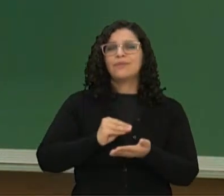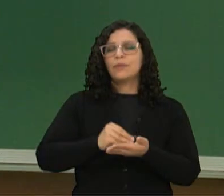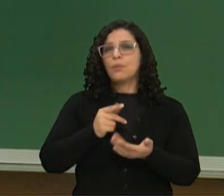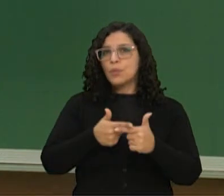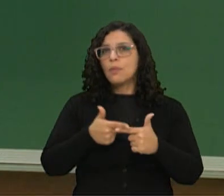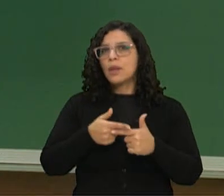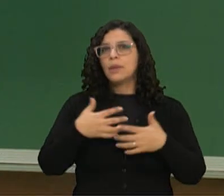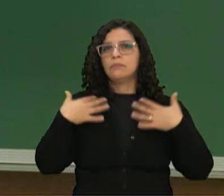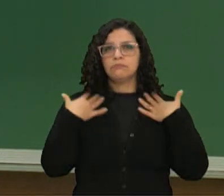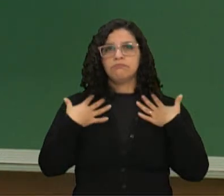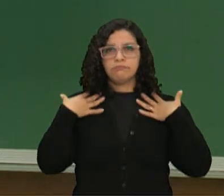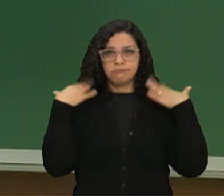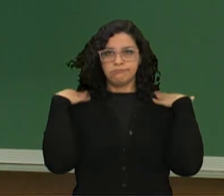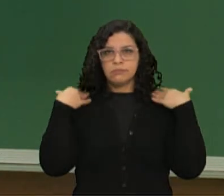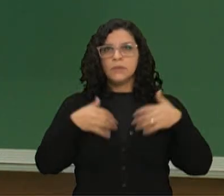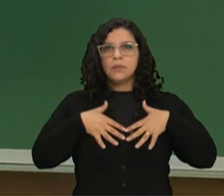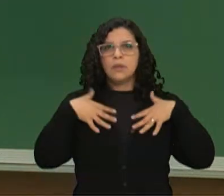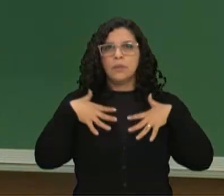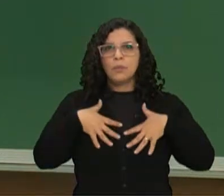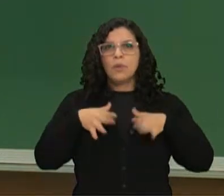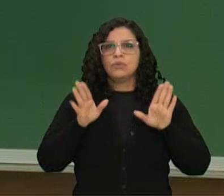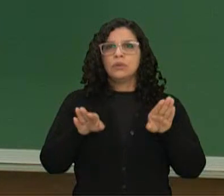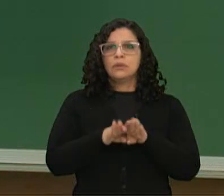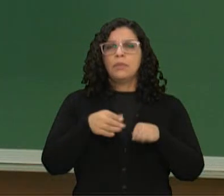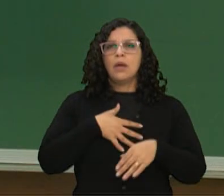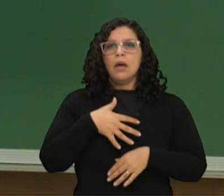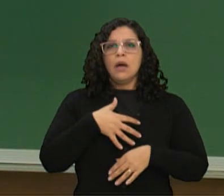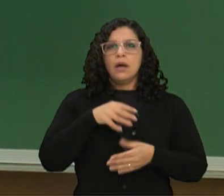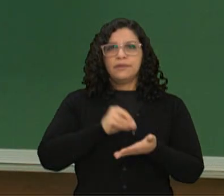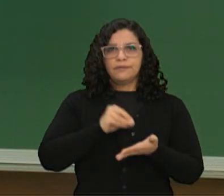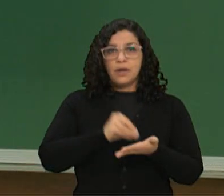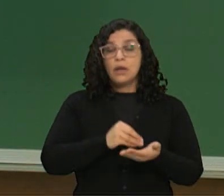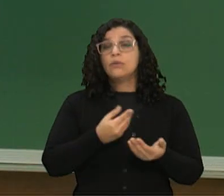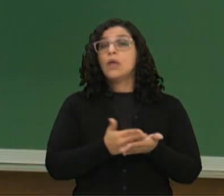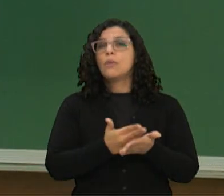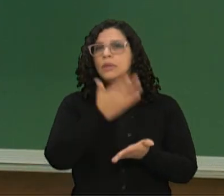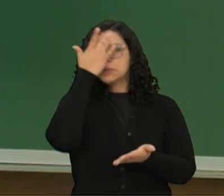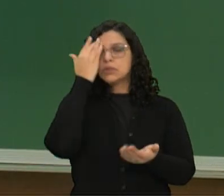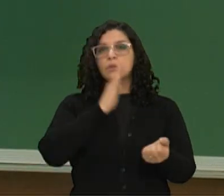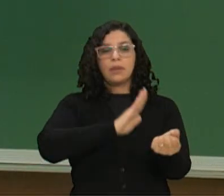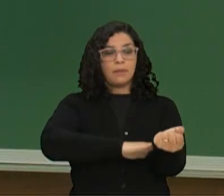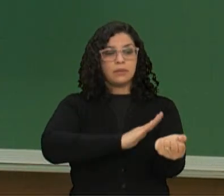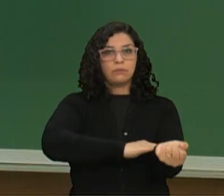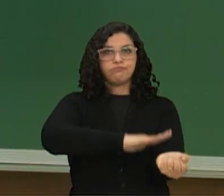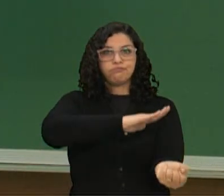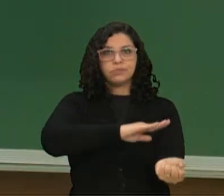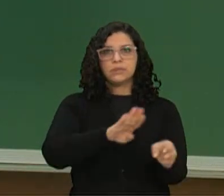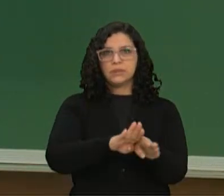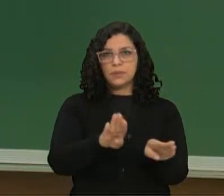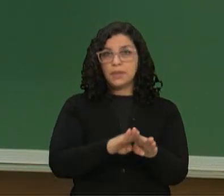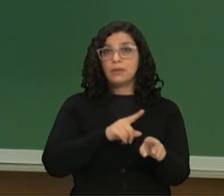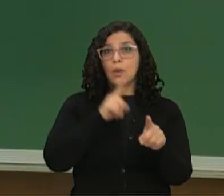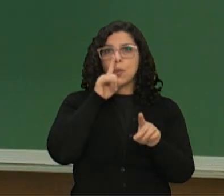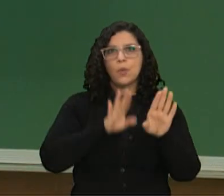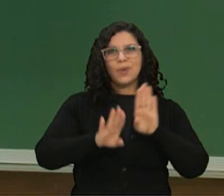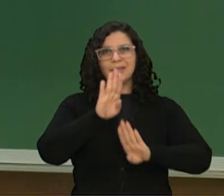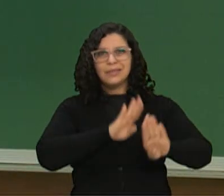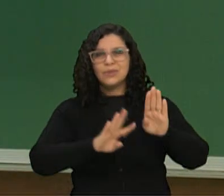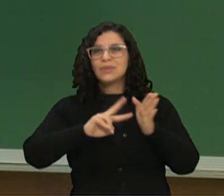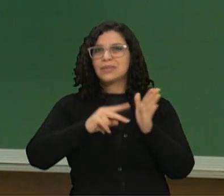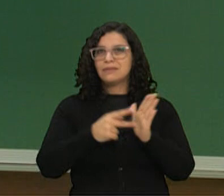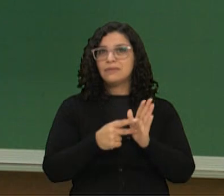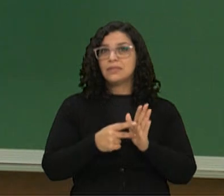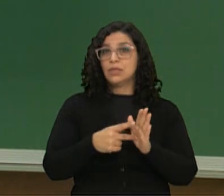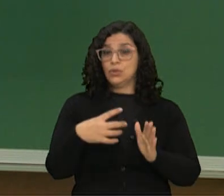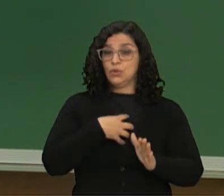respiratório, né? Problema de pressão alta. Então, essas pessoas têm um pouco mais de risco. Então, condição